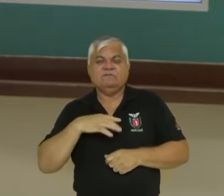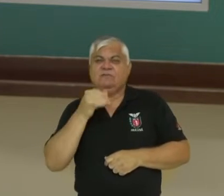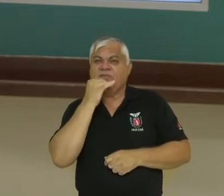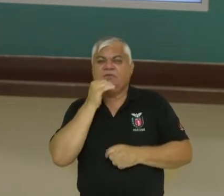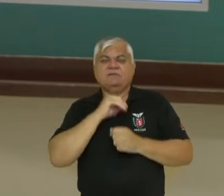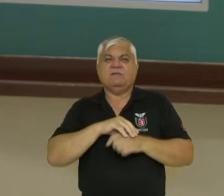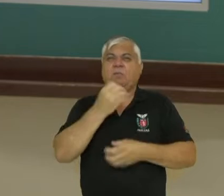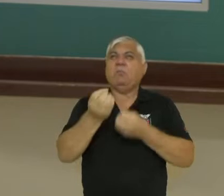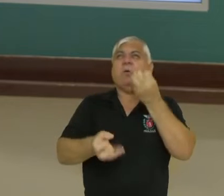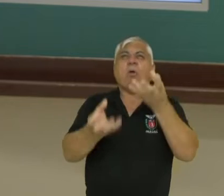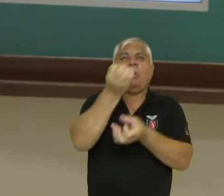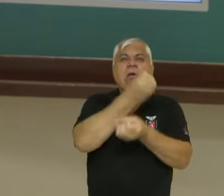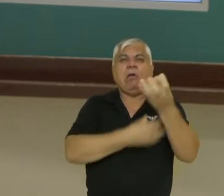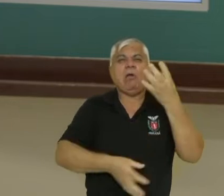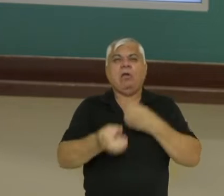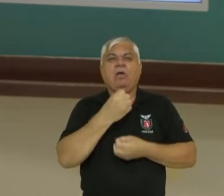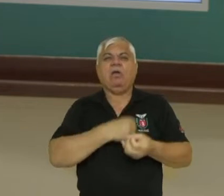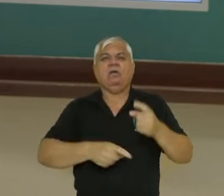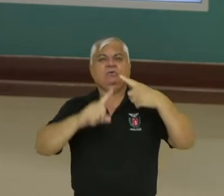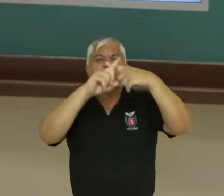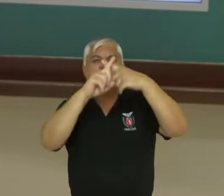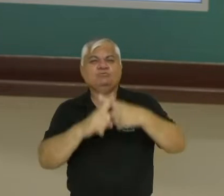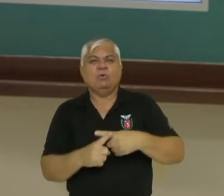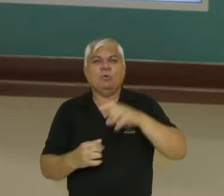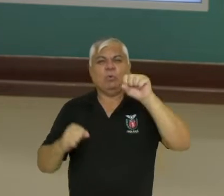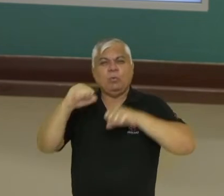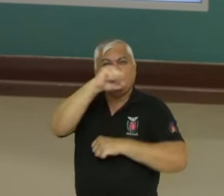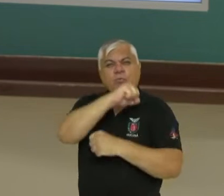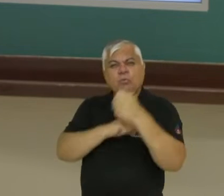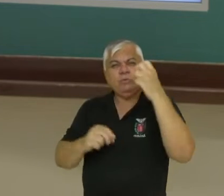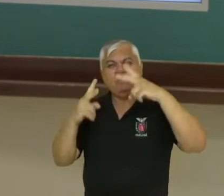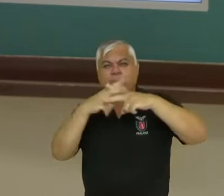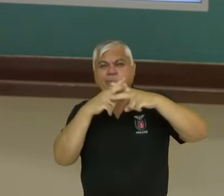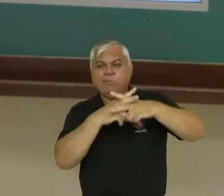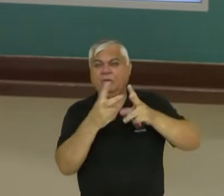Acrobacias, jogos, lutas, que acontecia no Circo Máximo.